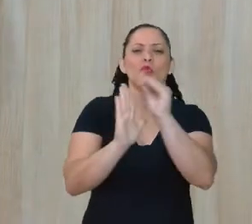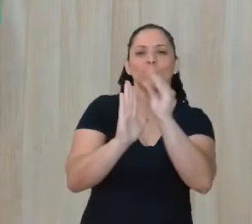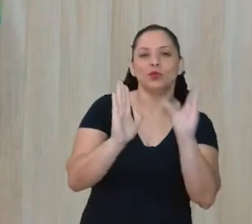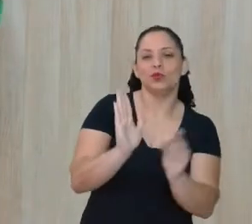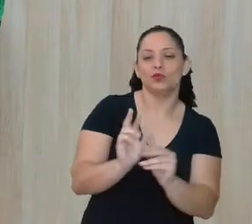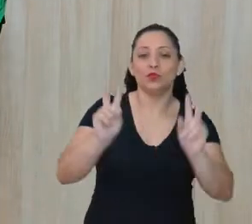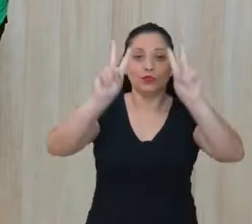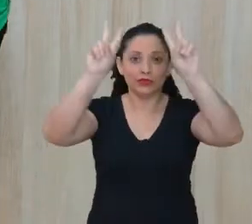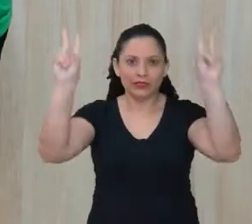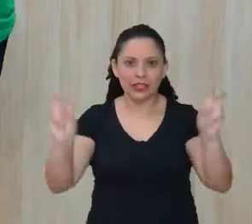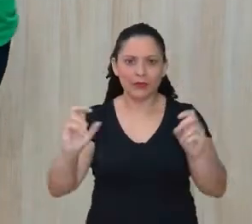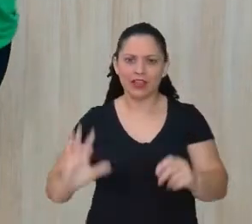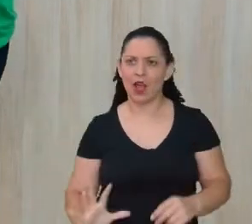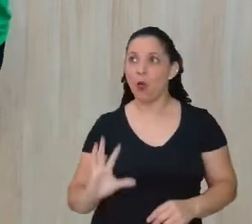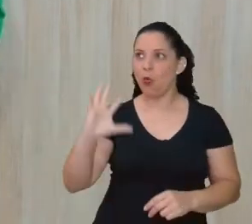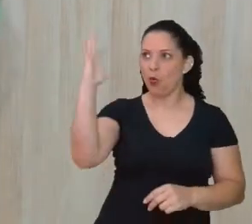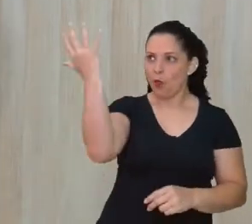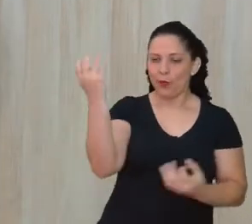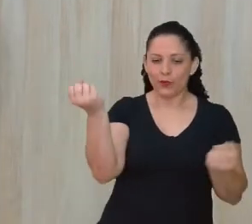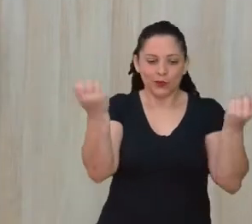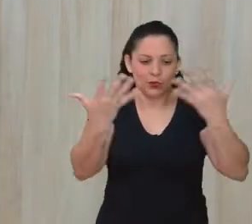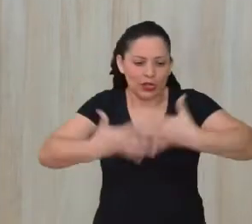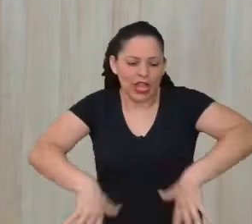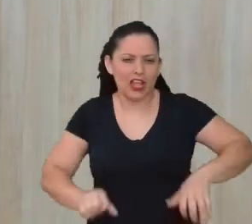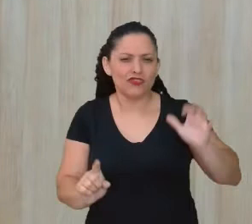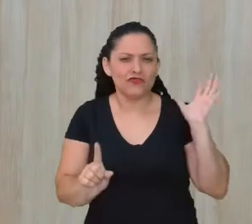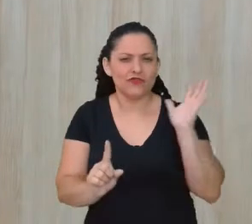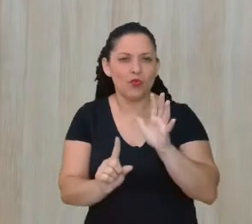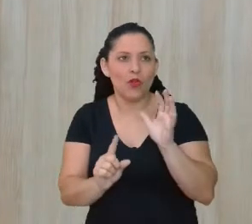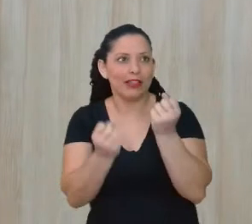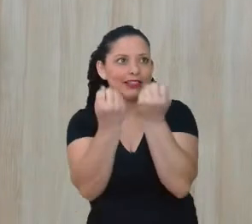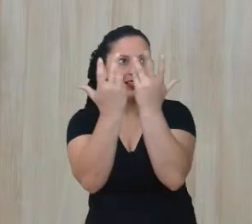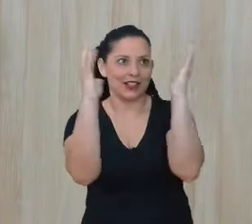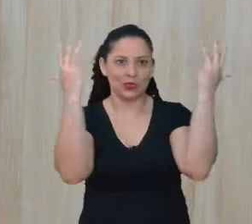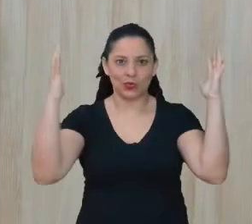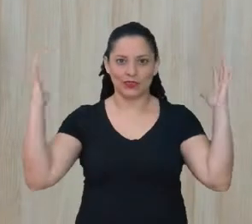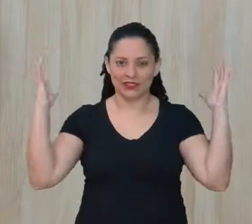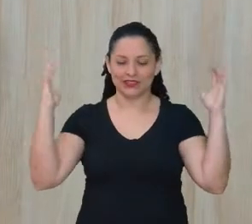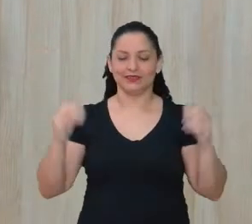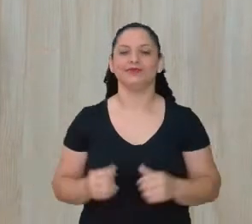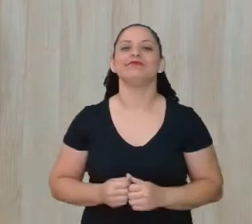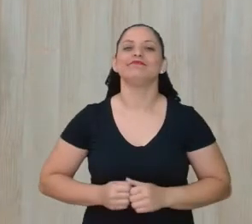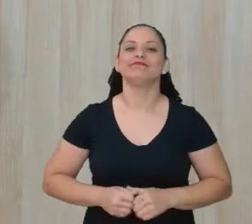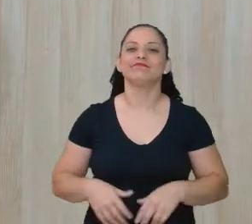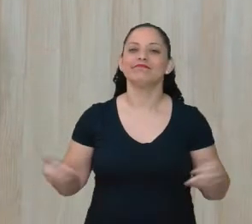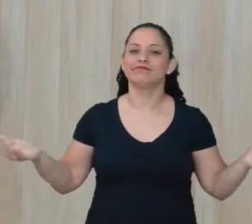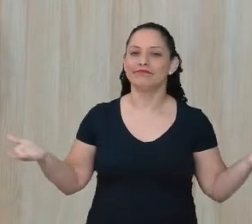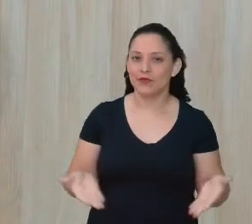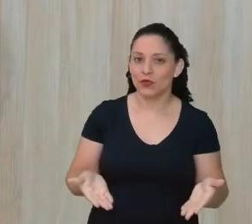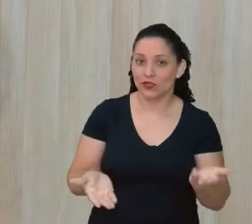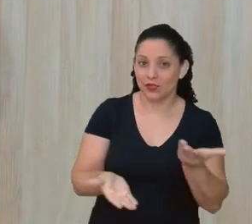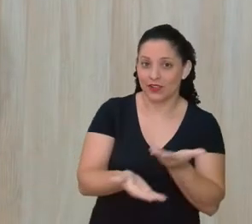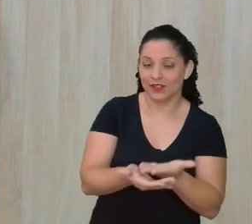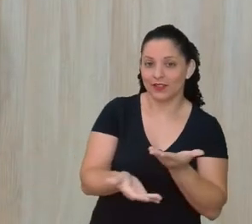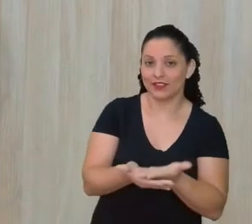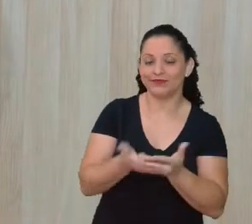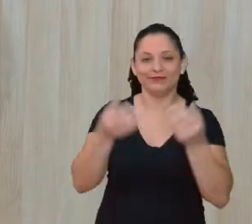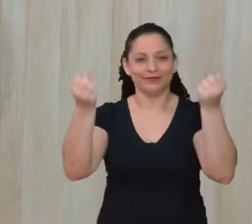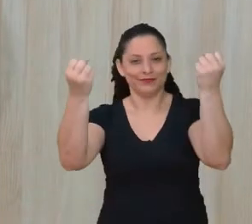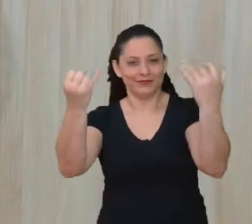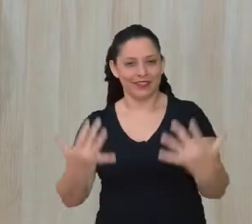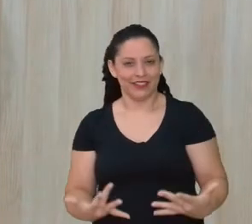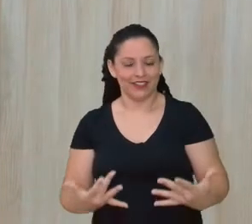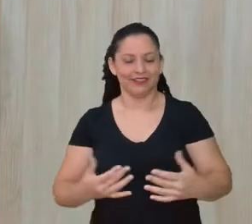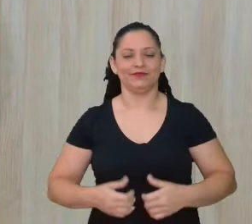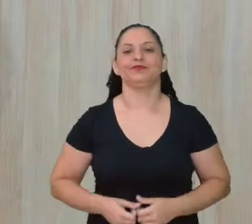naturais e impactos ambientais. A primeira aula que a gente vai falar sobre esse assunto aqui. E para isso,